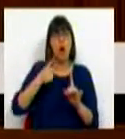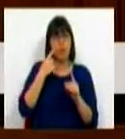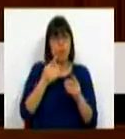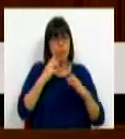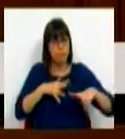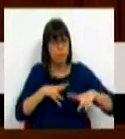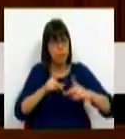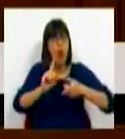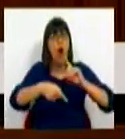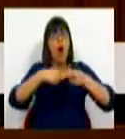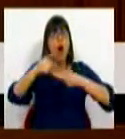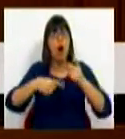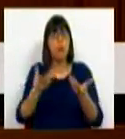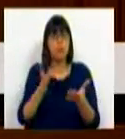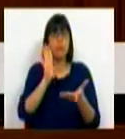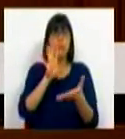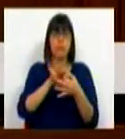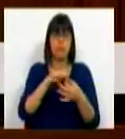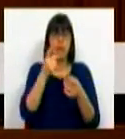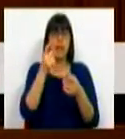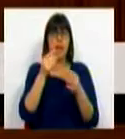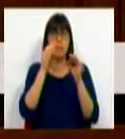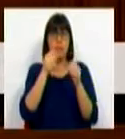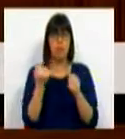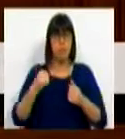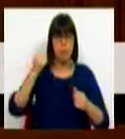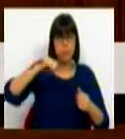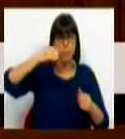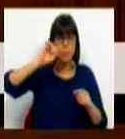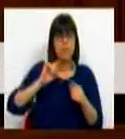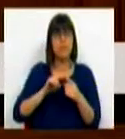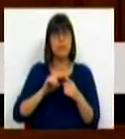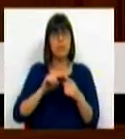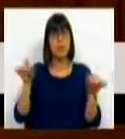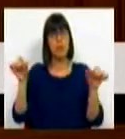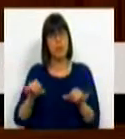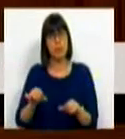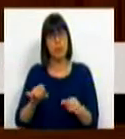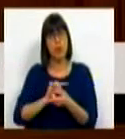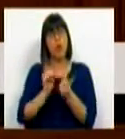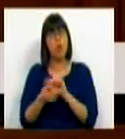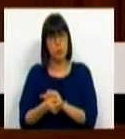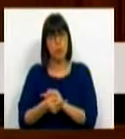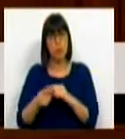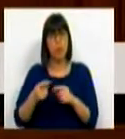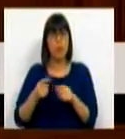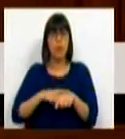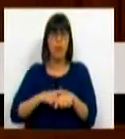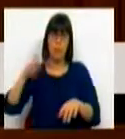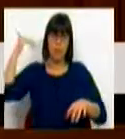comportamento evolutivo do ponto de vista de entradas em cumprimento pior do que o ciclo